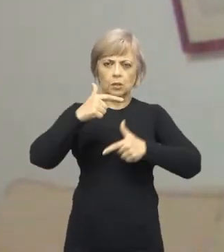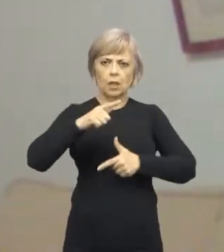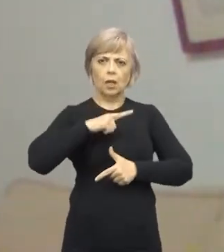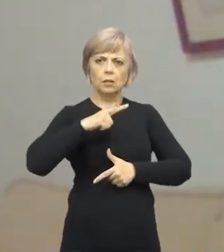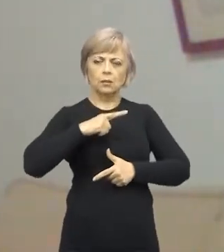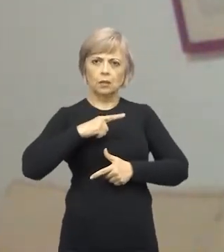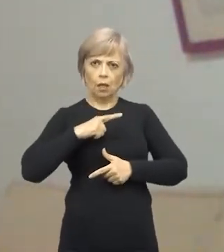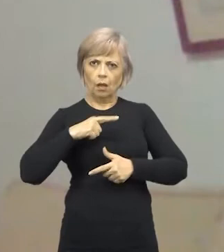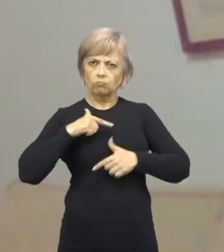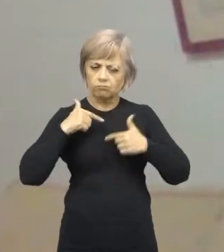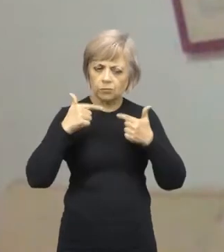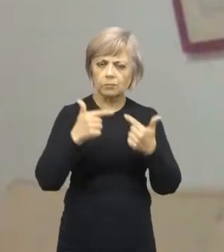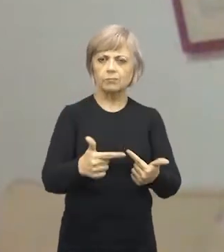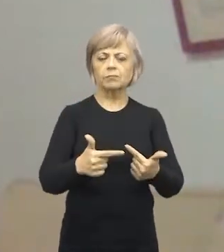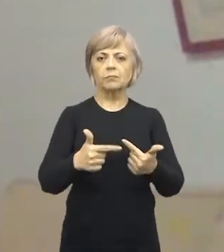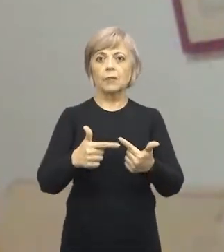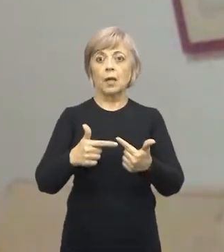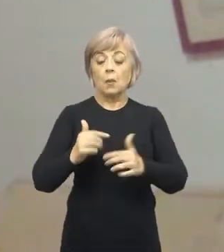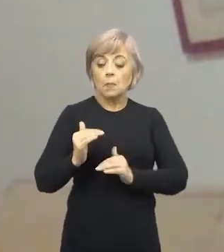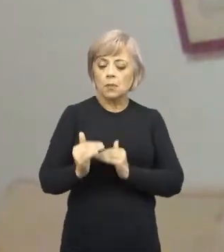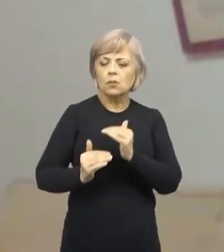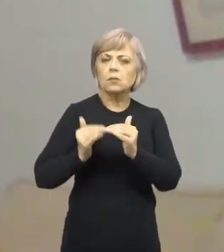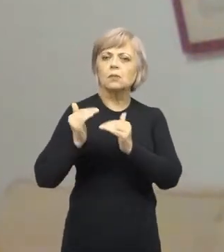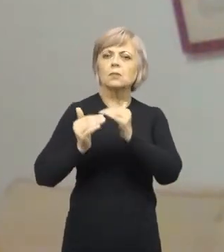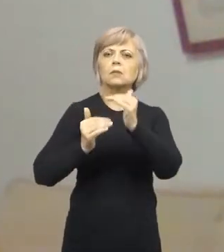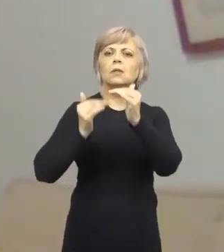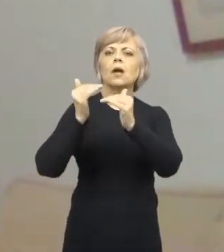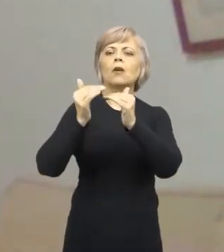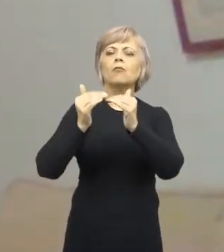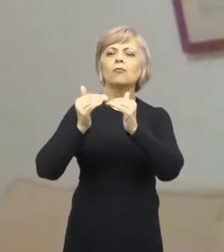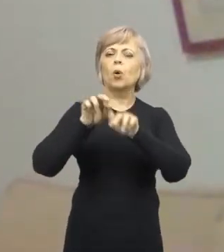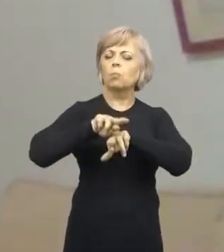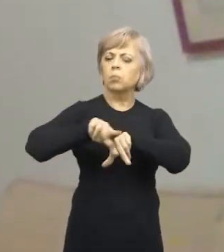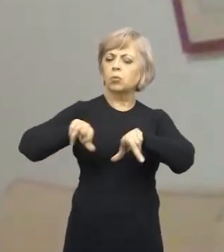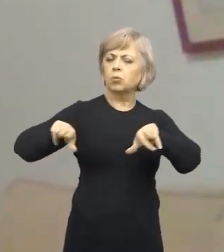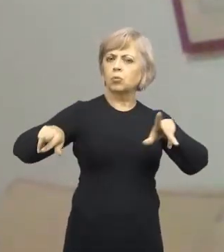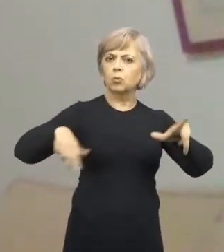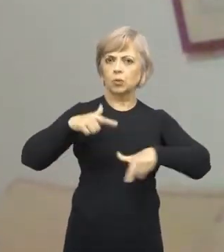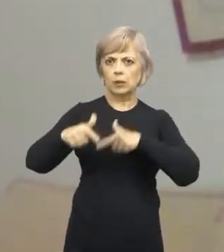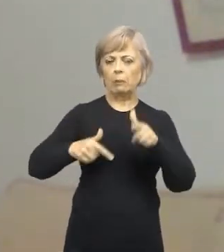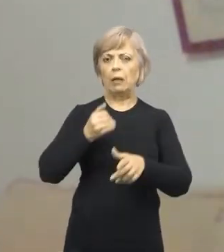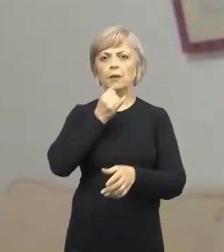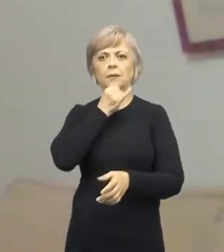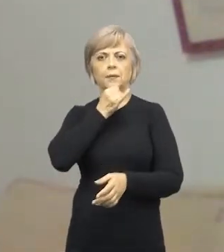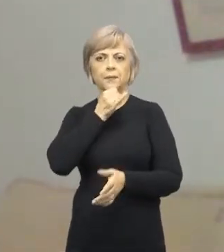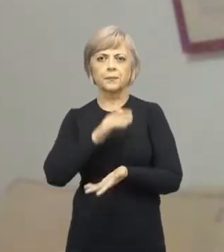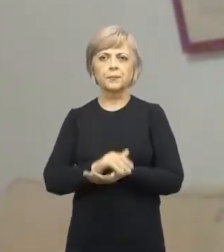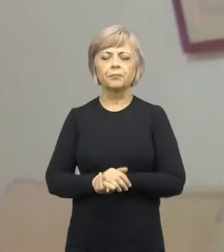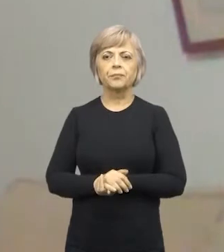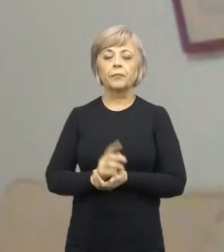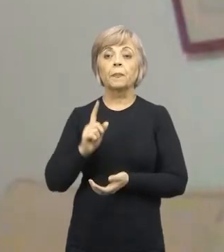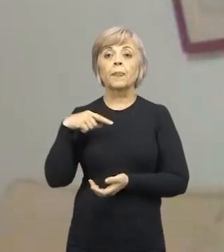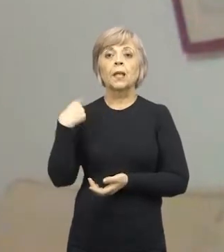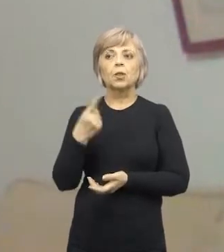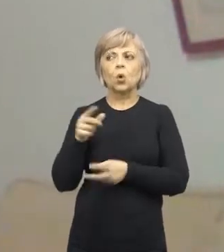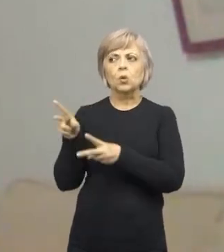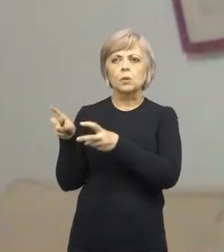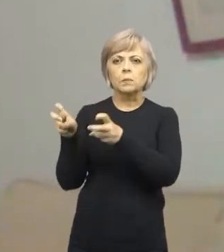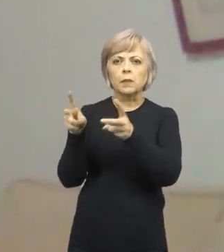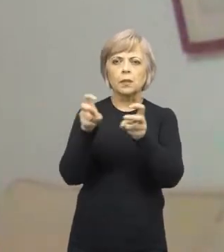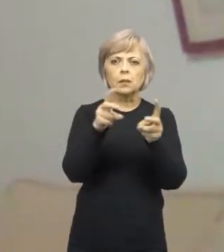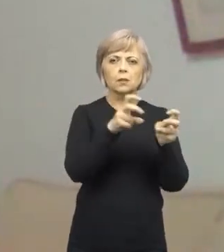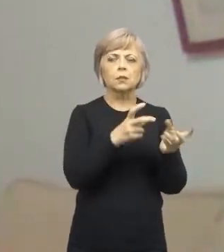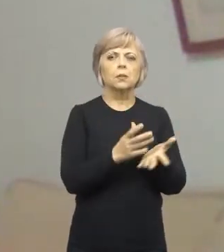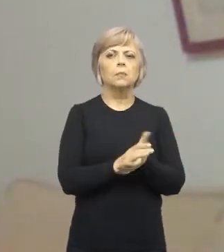temos empreendido, para desenvolver uma série de ações. Por exemplo, nós